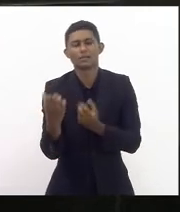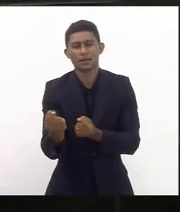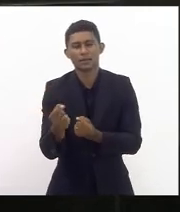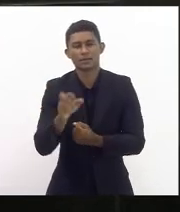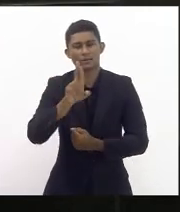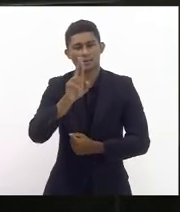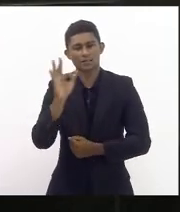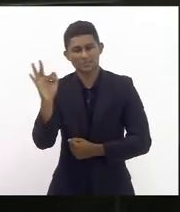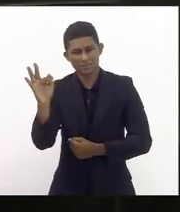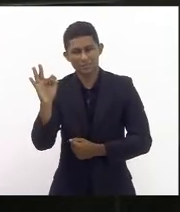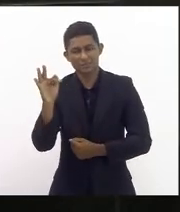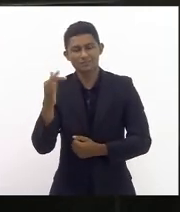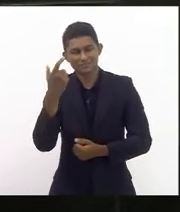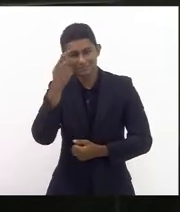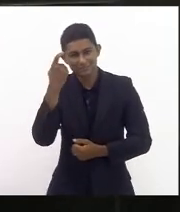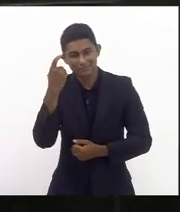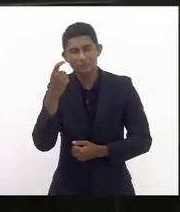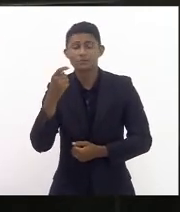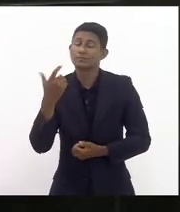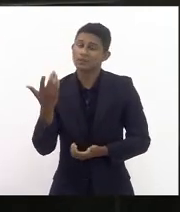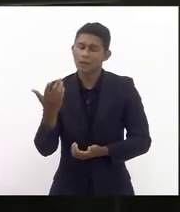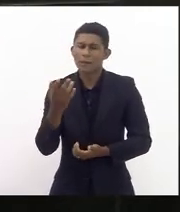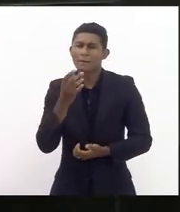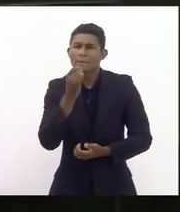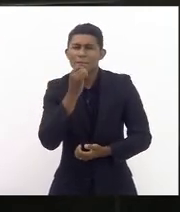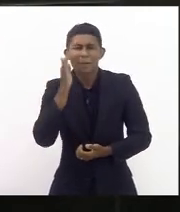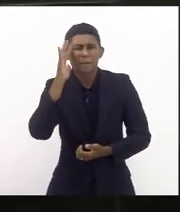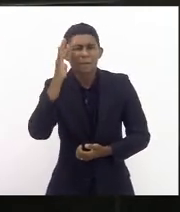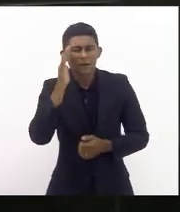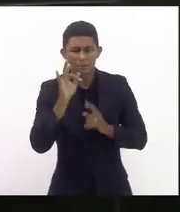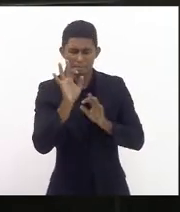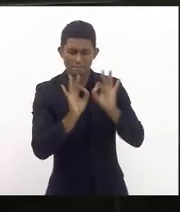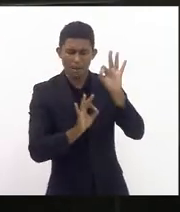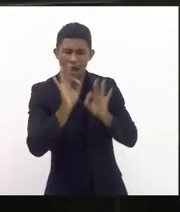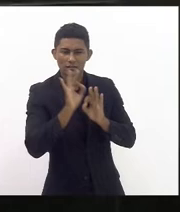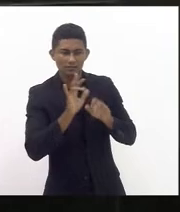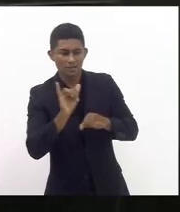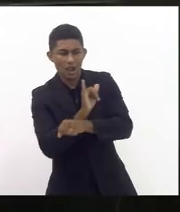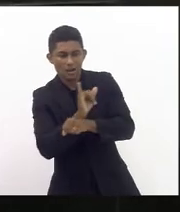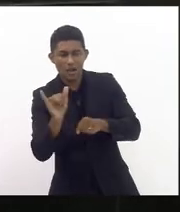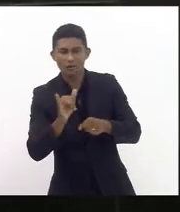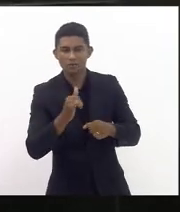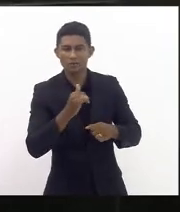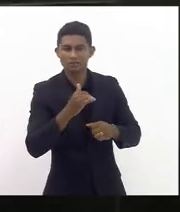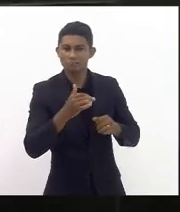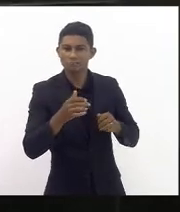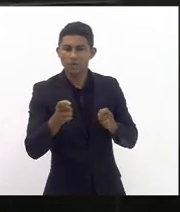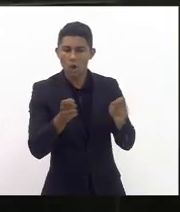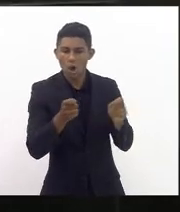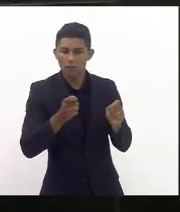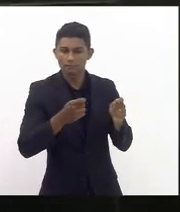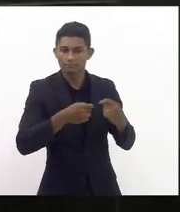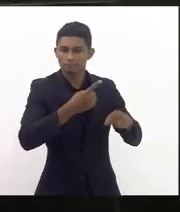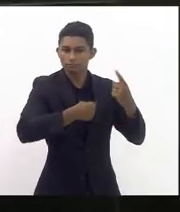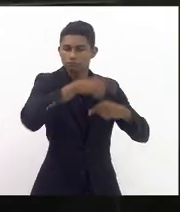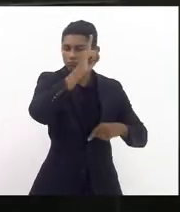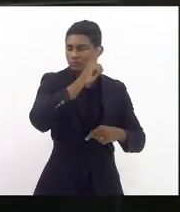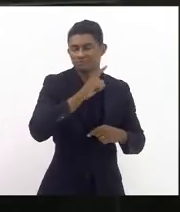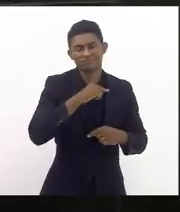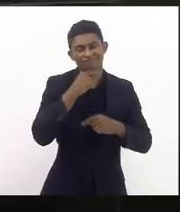ser entendida como um plano estratégico para trazer desenvolvimento econômico e, muito menos, para